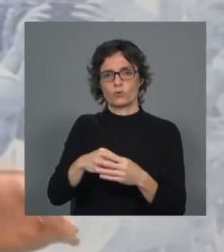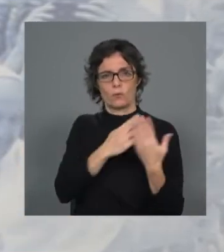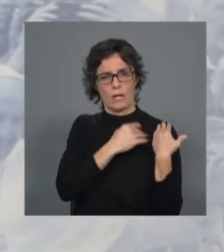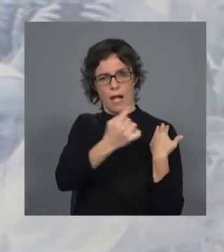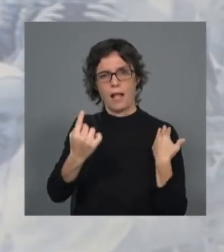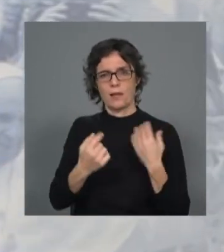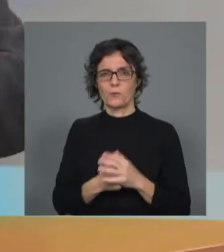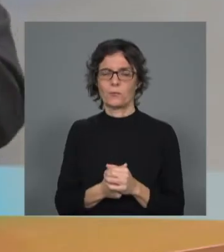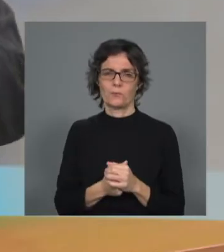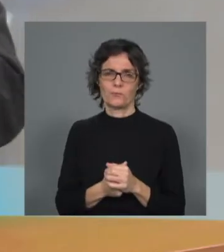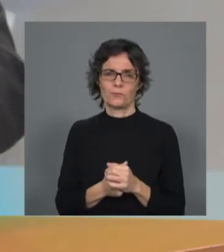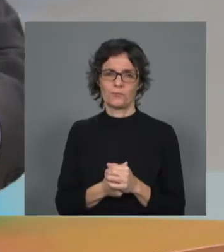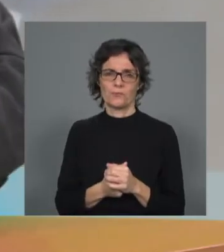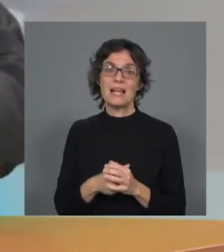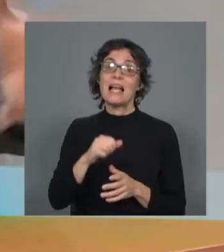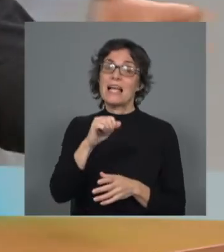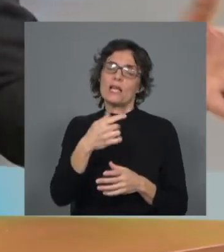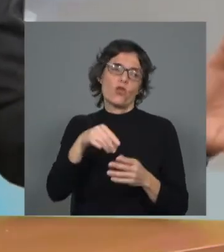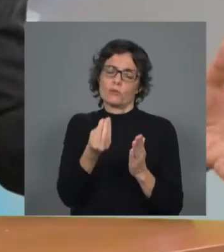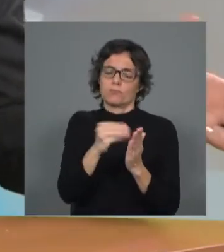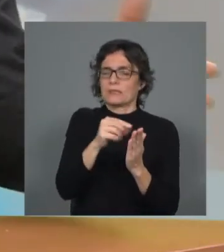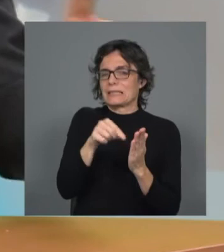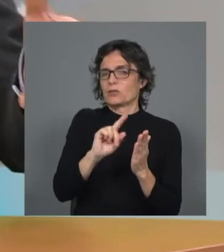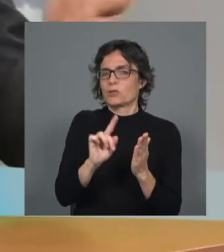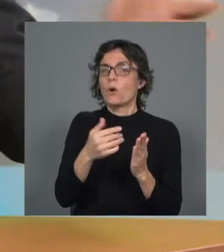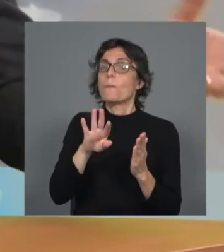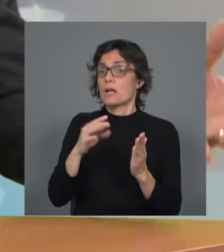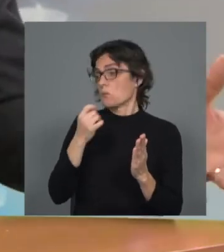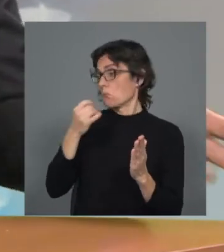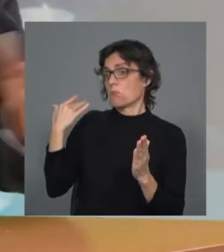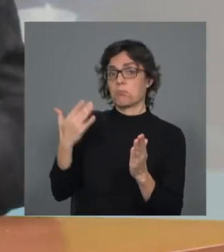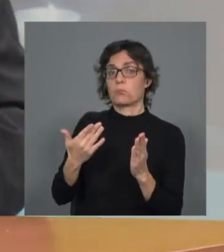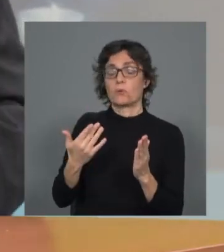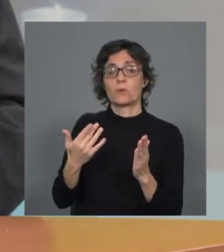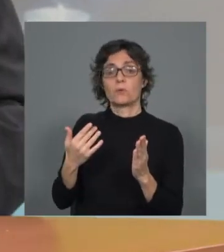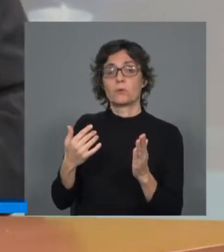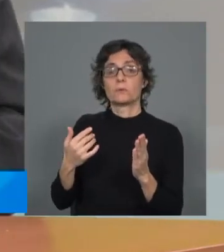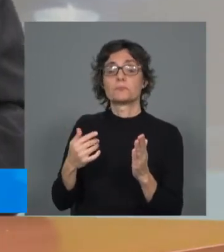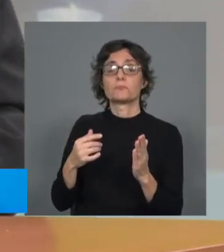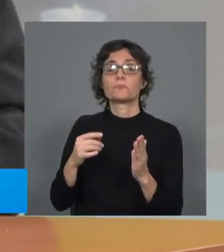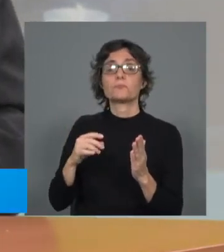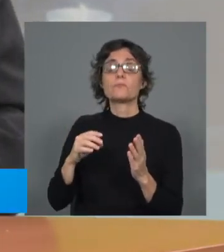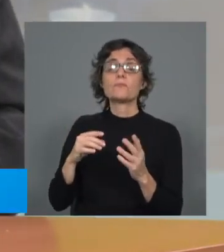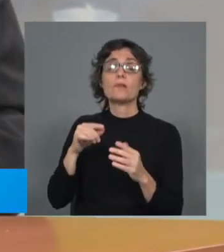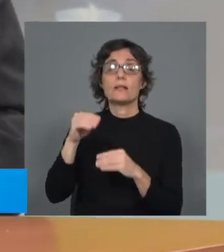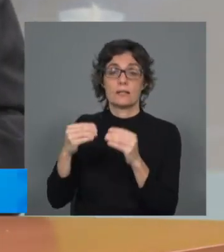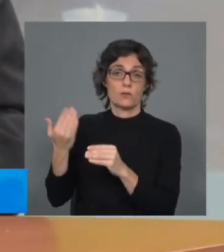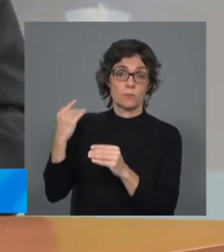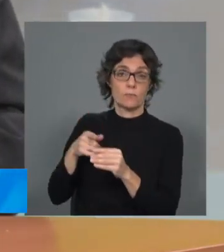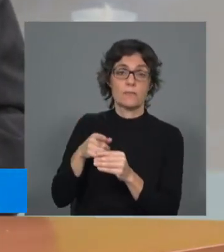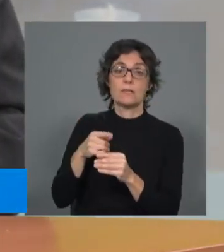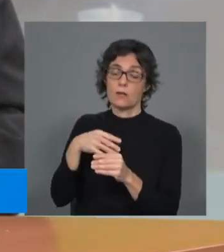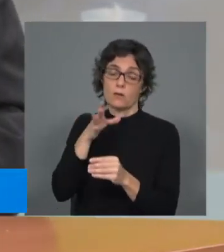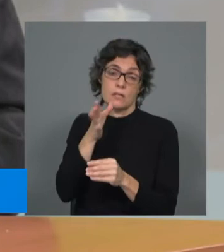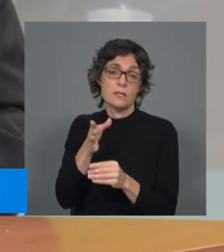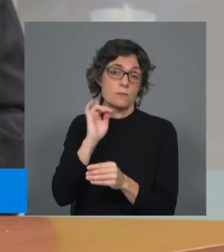sua cidadania. Não falamos nesta nota, mas ainda recentemente, Sim, quando exato. foi das eleições locais, salientámos esse aspecto,